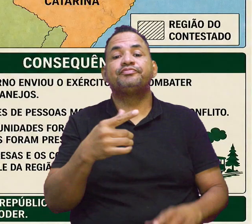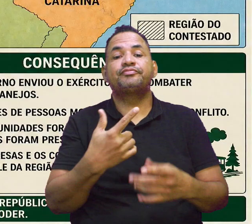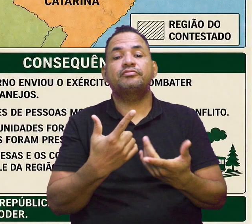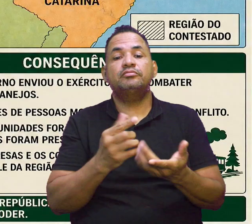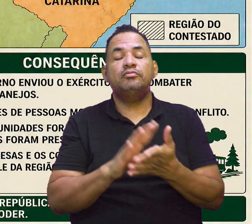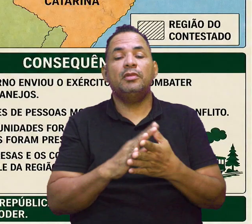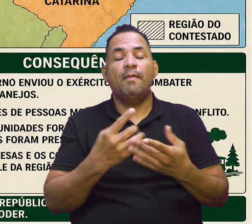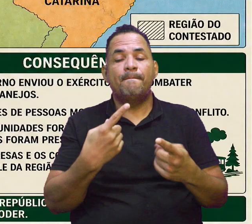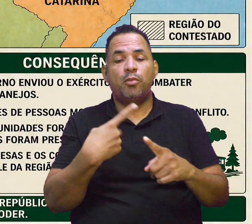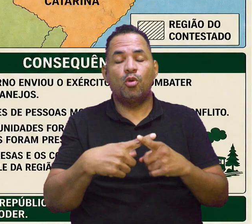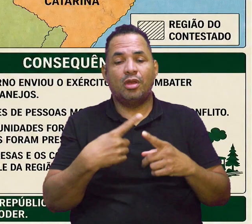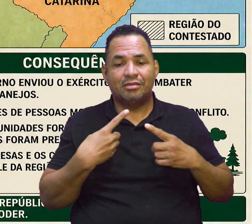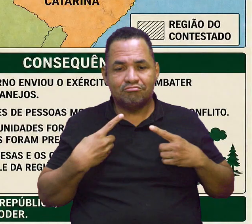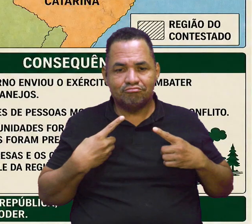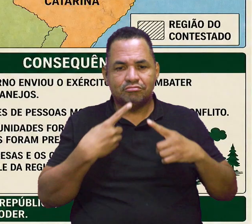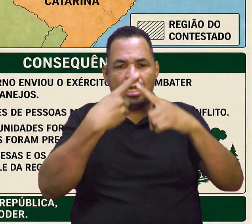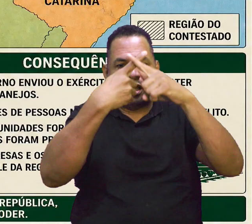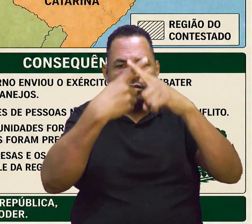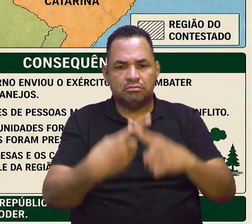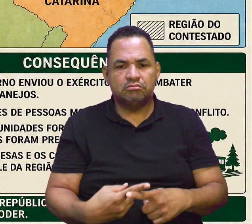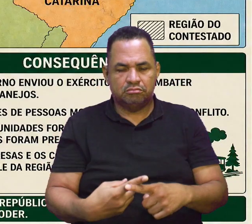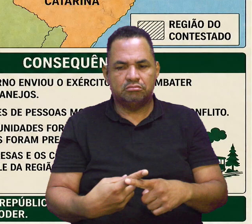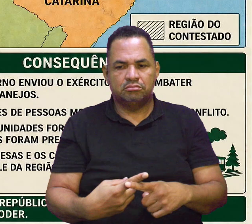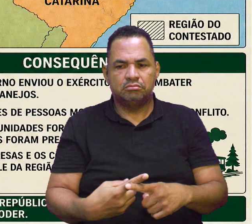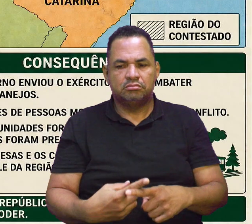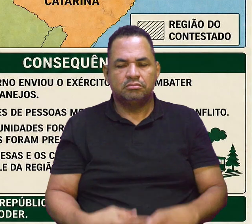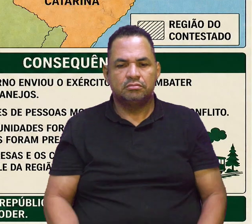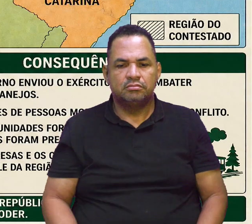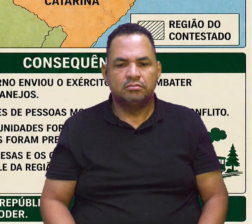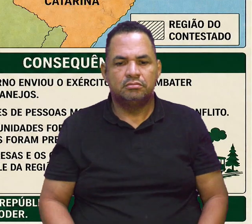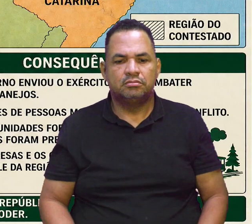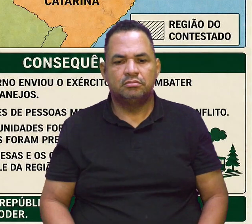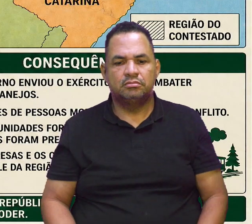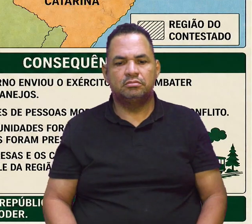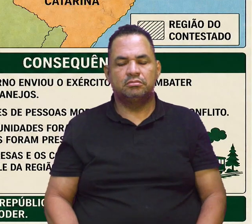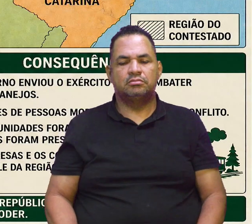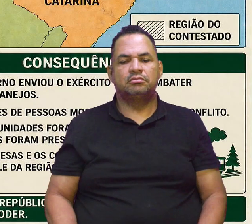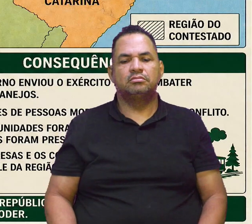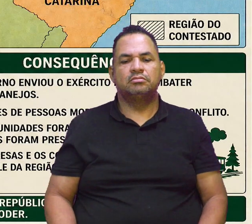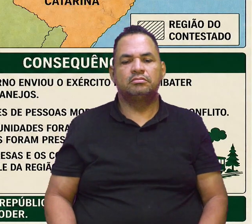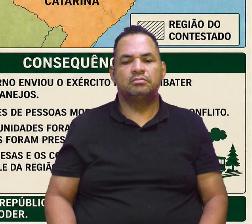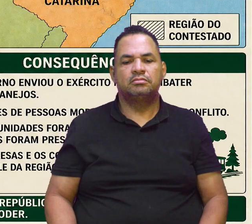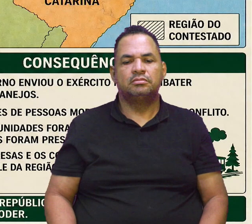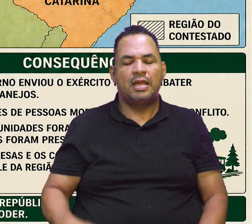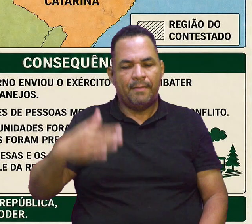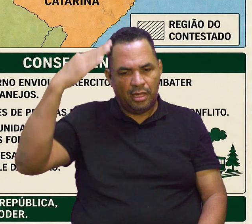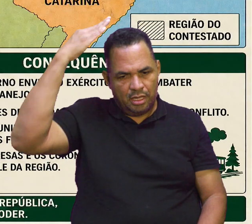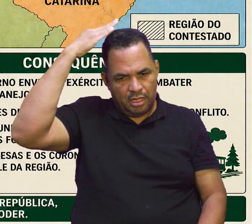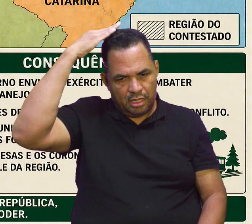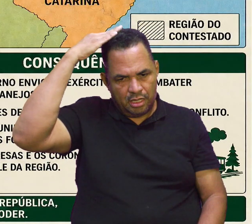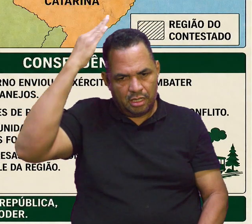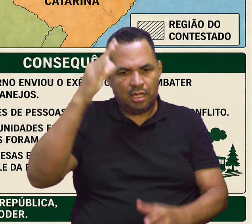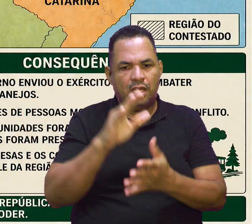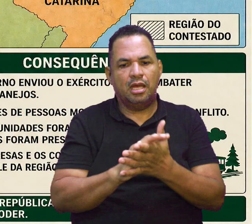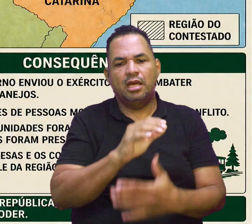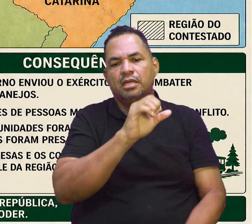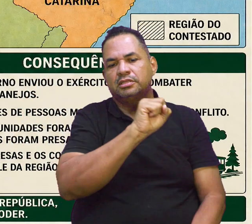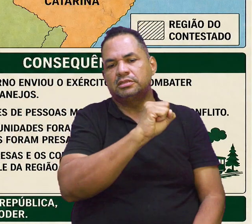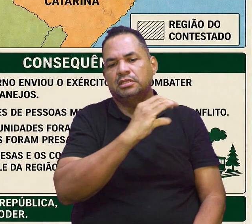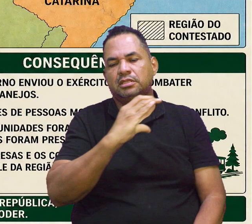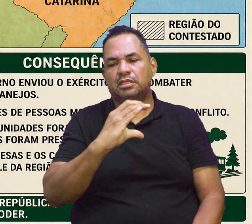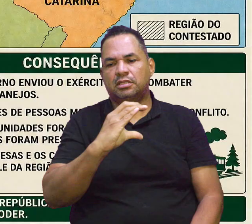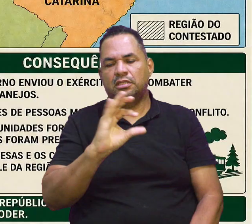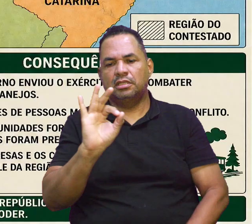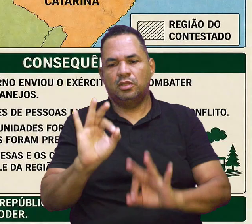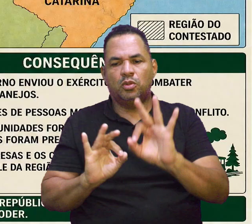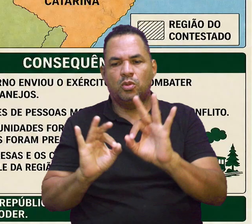está sendo contestada por Paraná e também Santa Catarina. Qual que foi a consequência